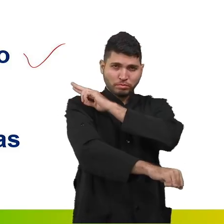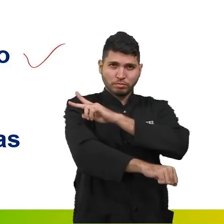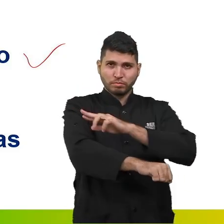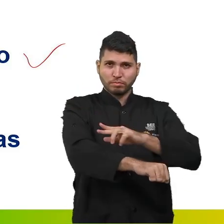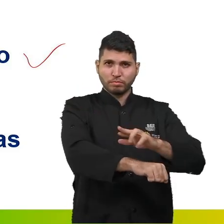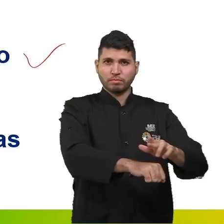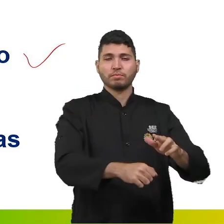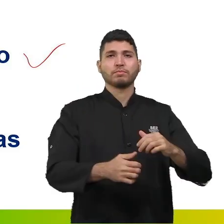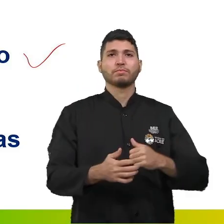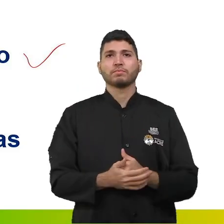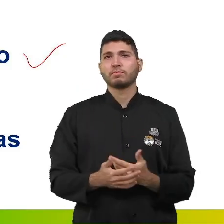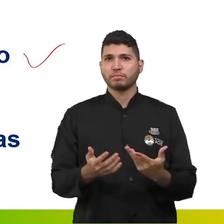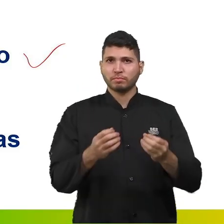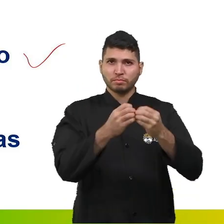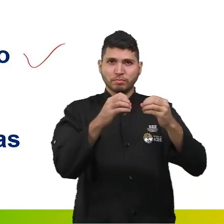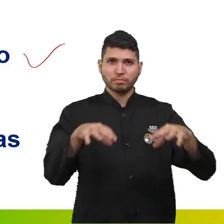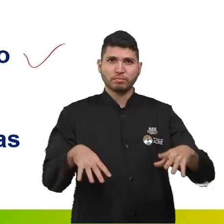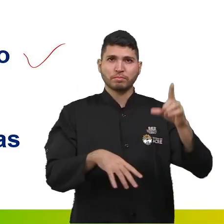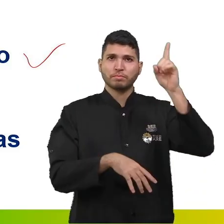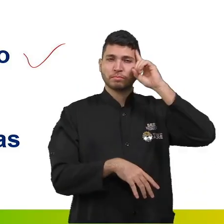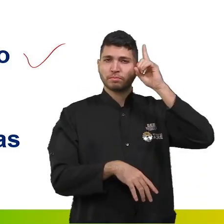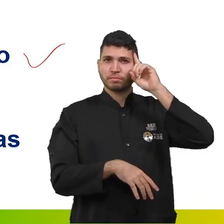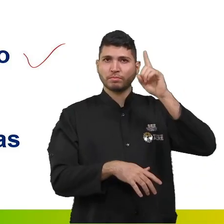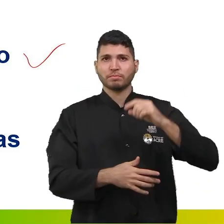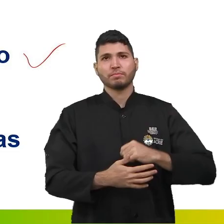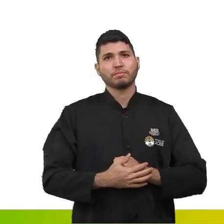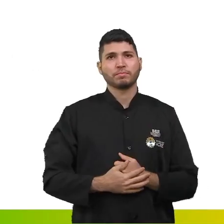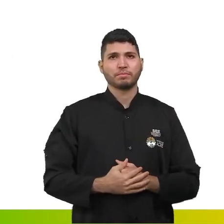Brasil diariamente.